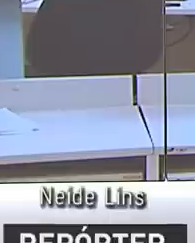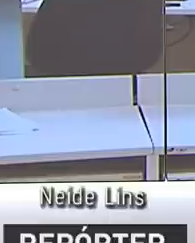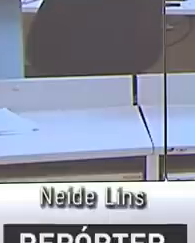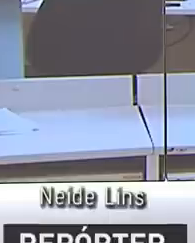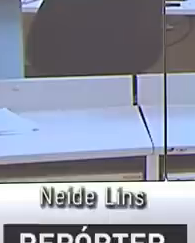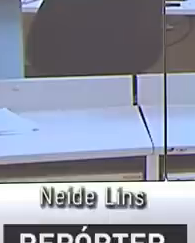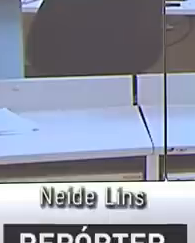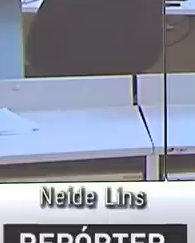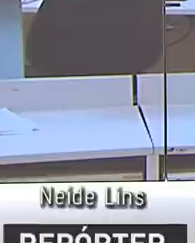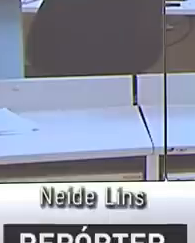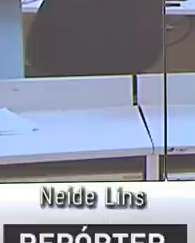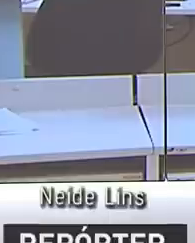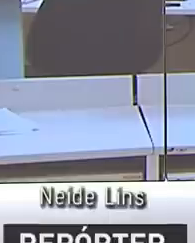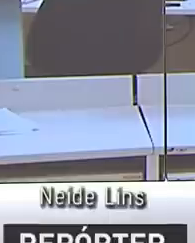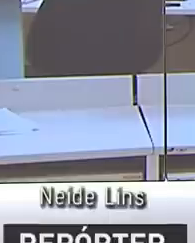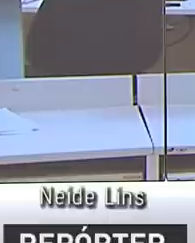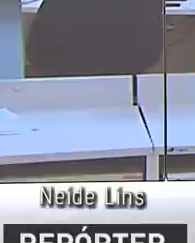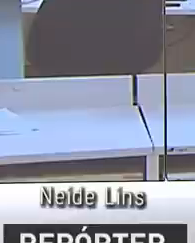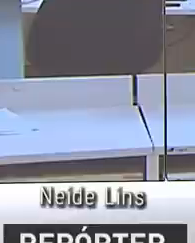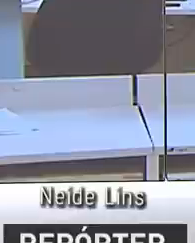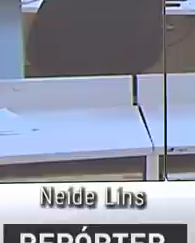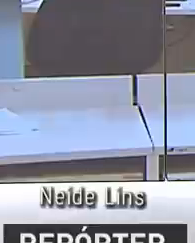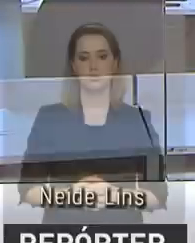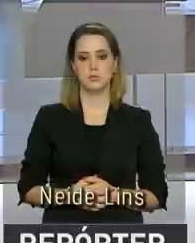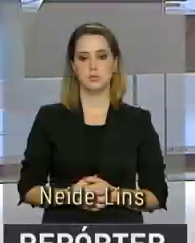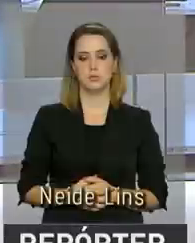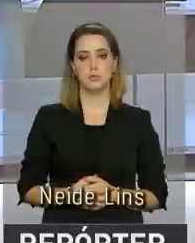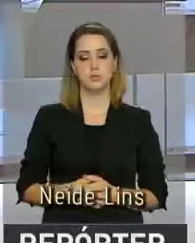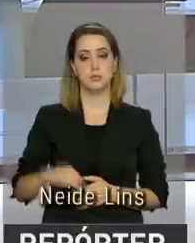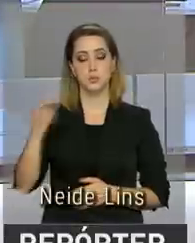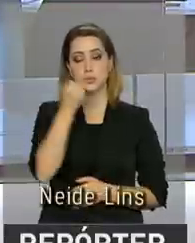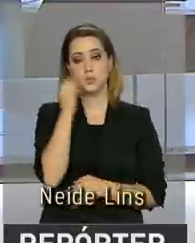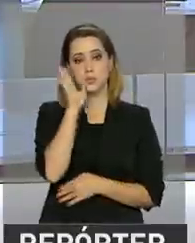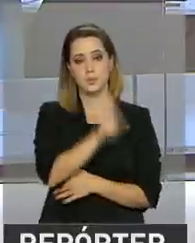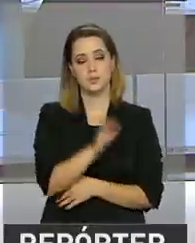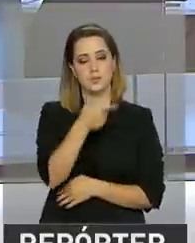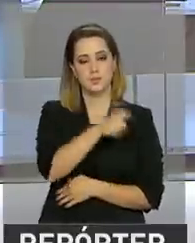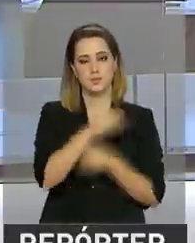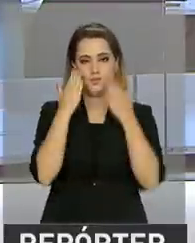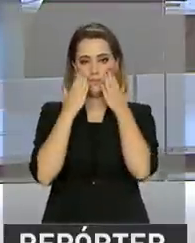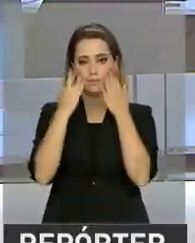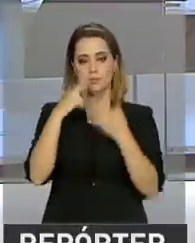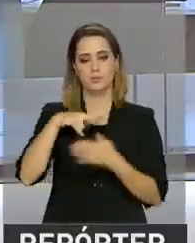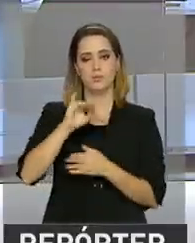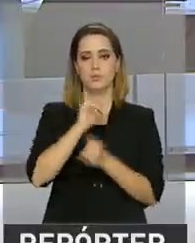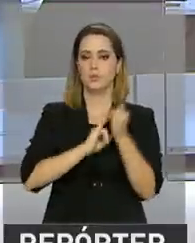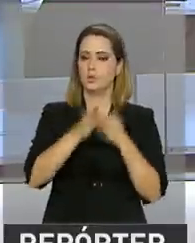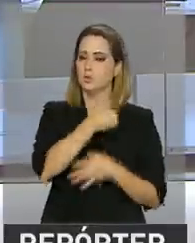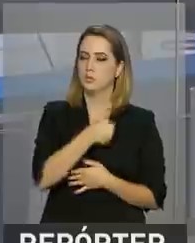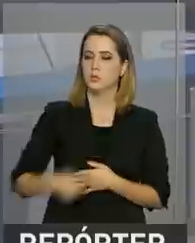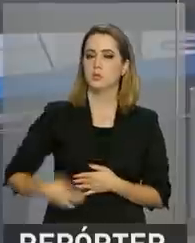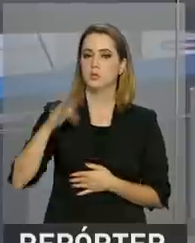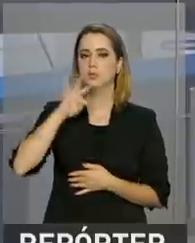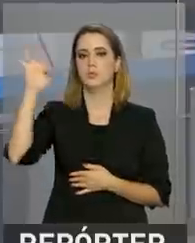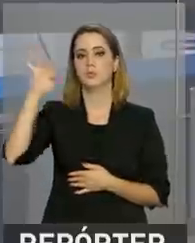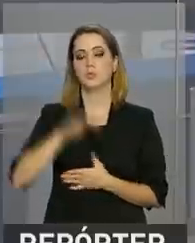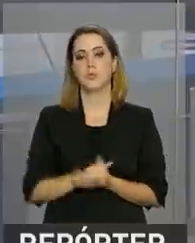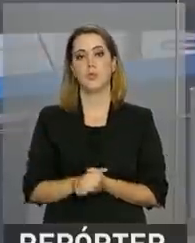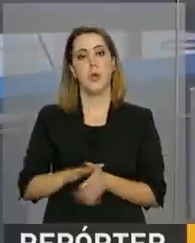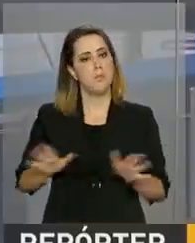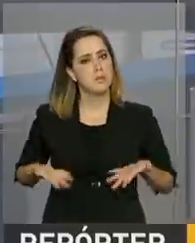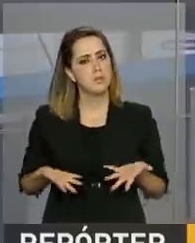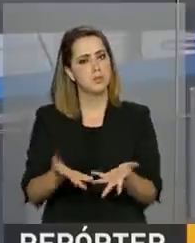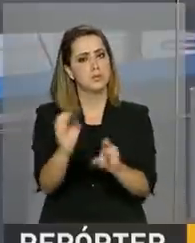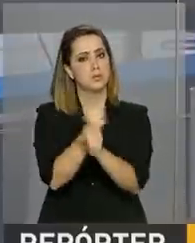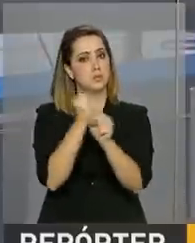Olá, boa tarde. Estamos de volta com mais uma edição do Repórter NBR e as principais notícias do governo federal. Para